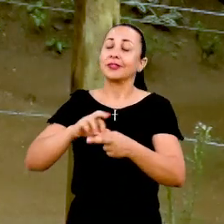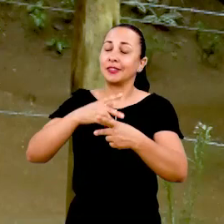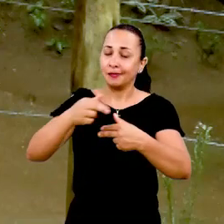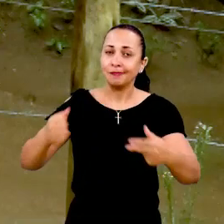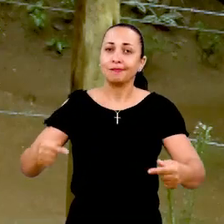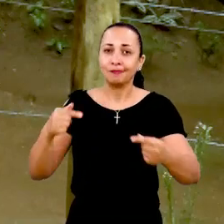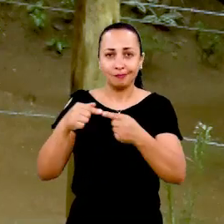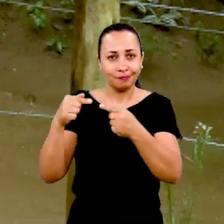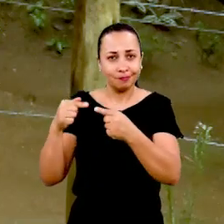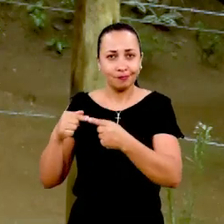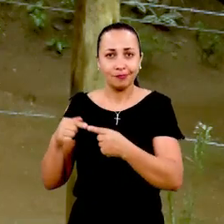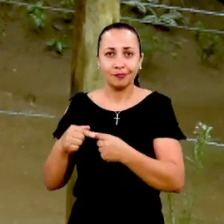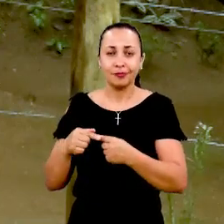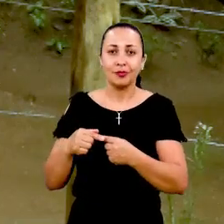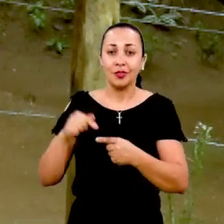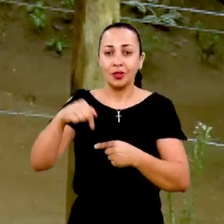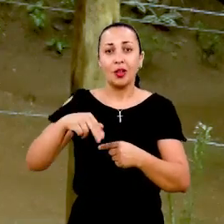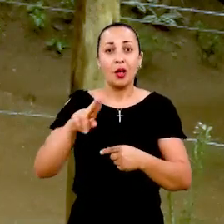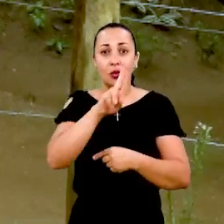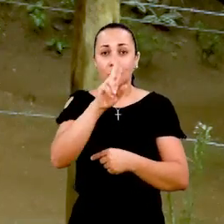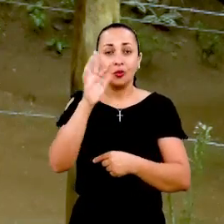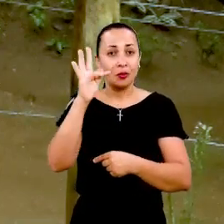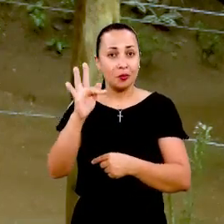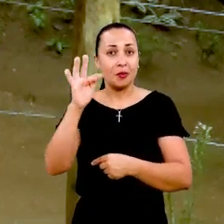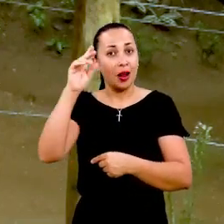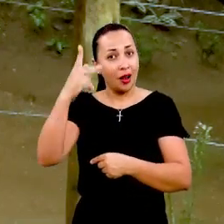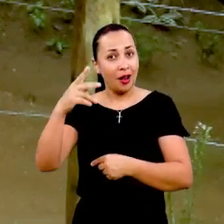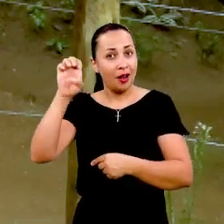sua aplicação. Os cientistas da Universidade de